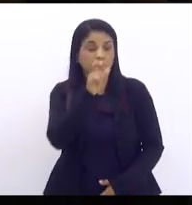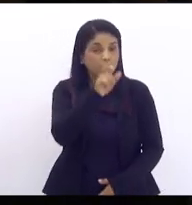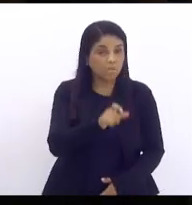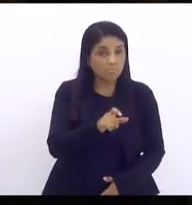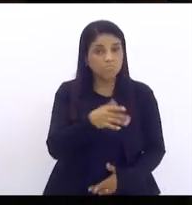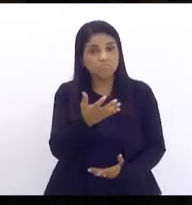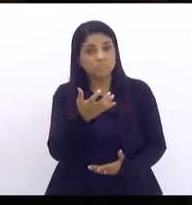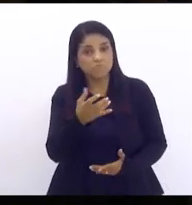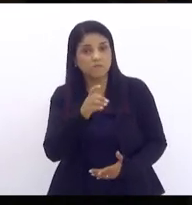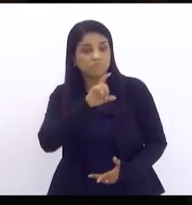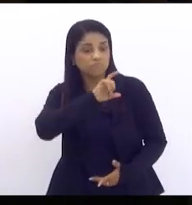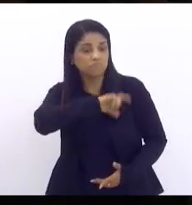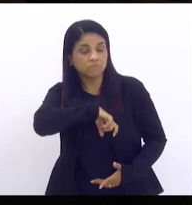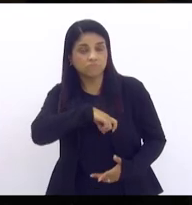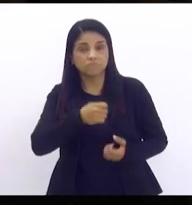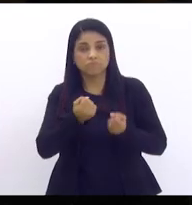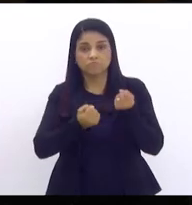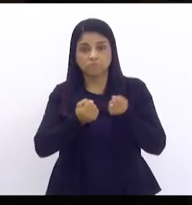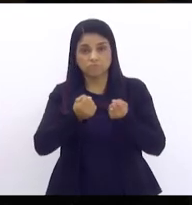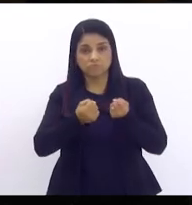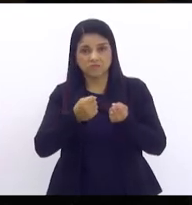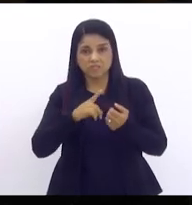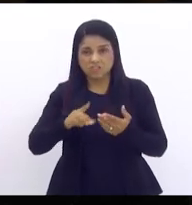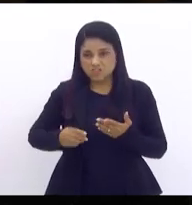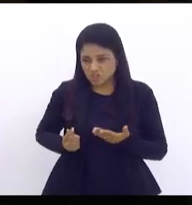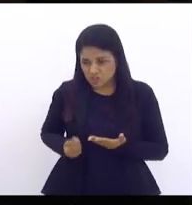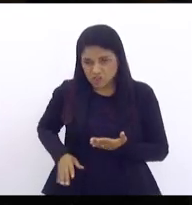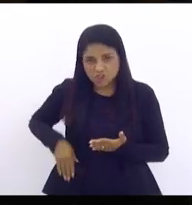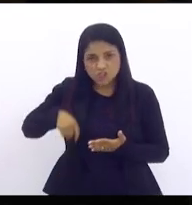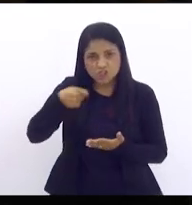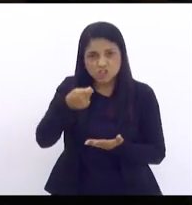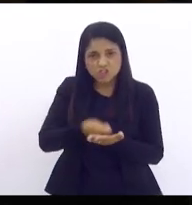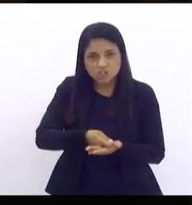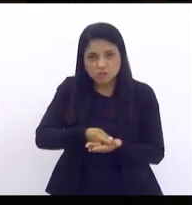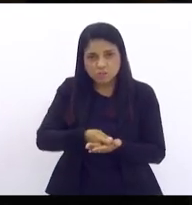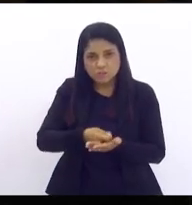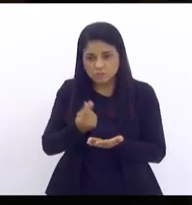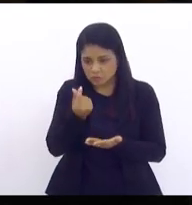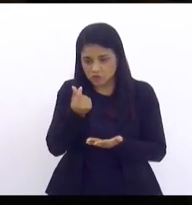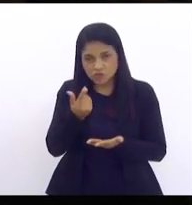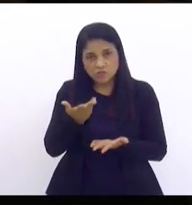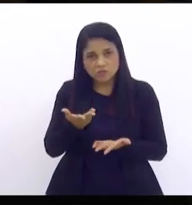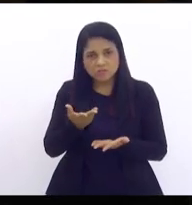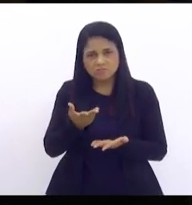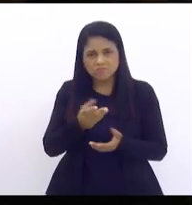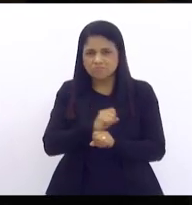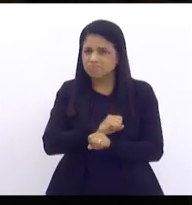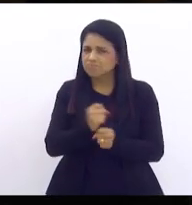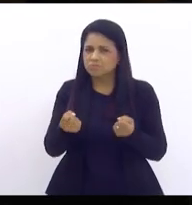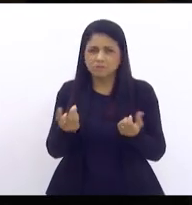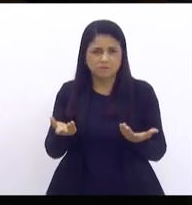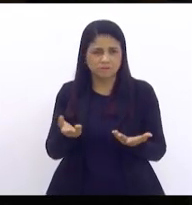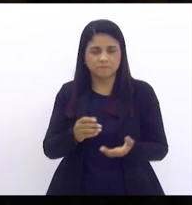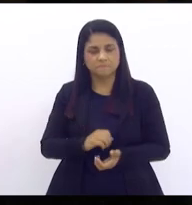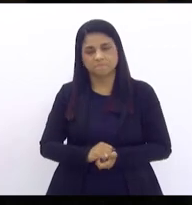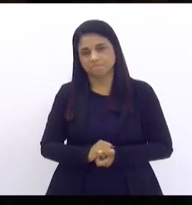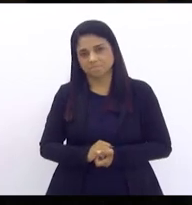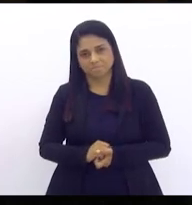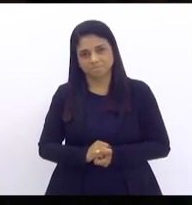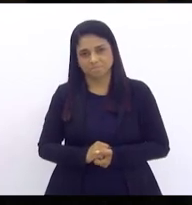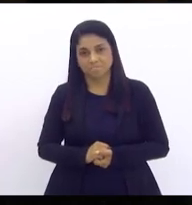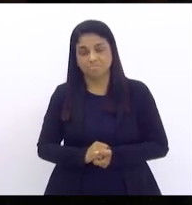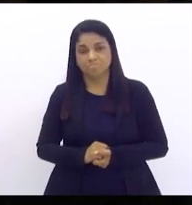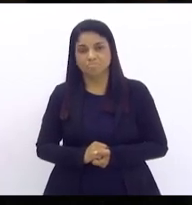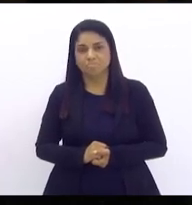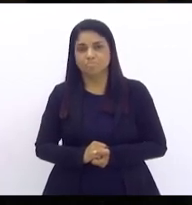habilitação tenha que estar com dinheiro no bolso para pagar em espécime, pagar em moeda corrente. Volto a dizer,